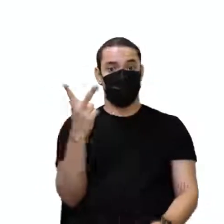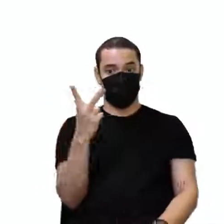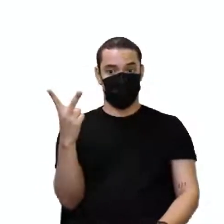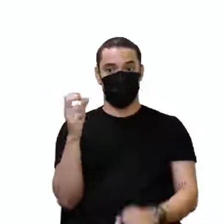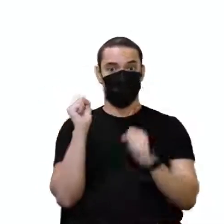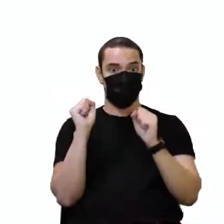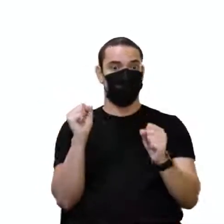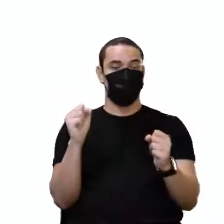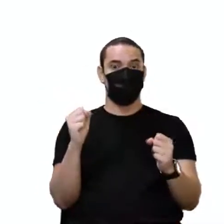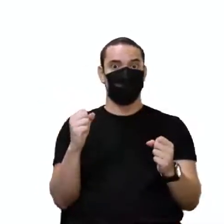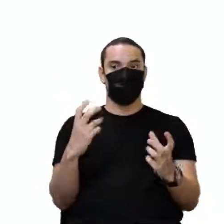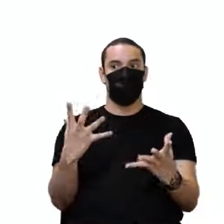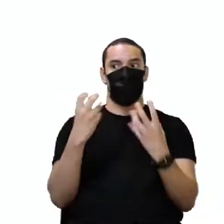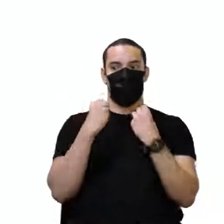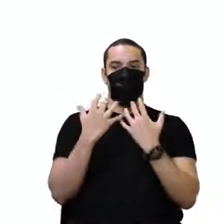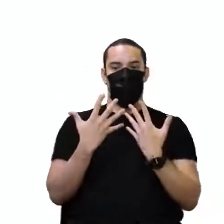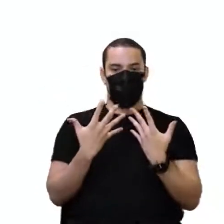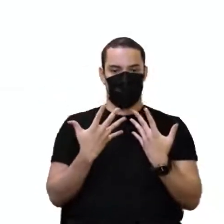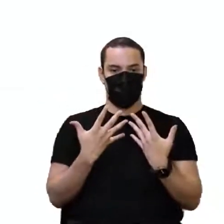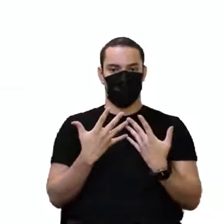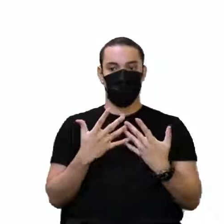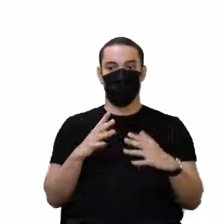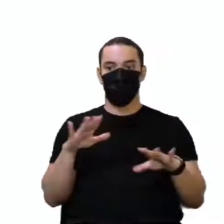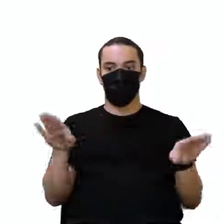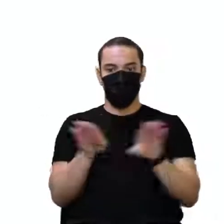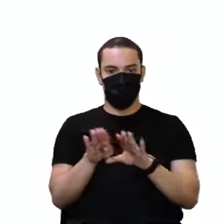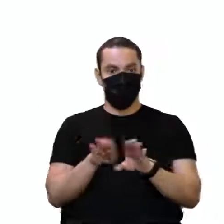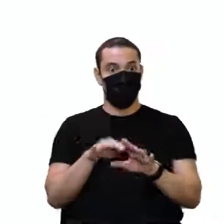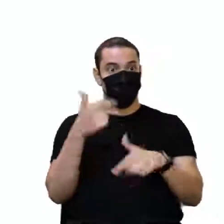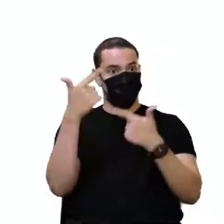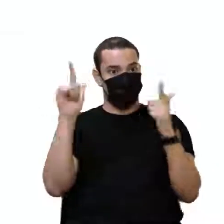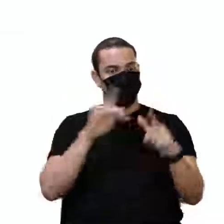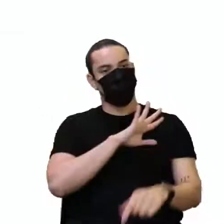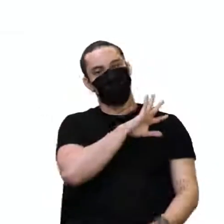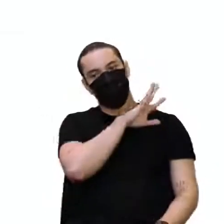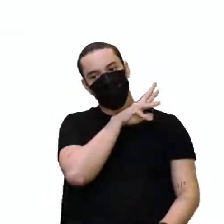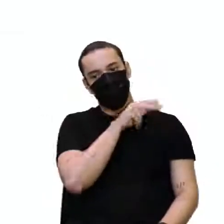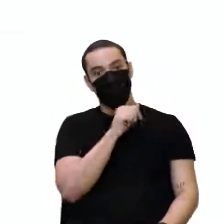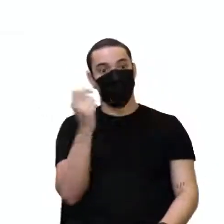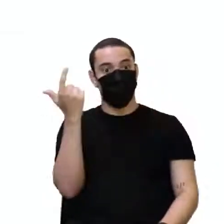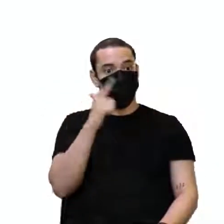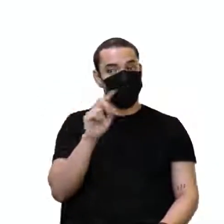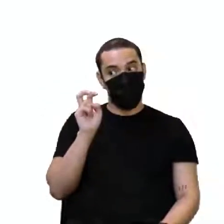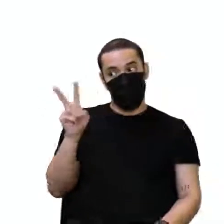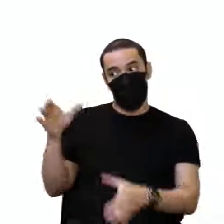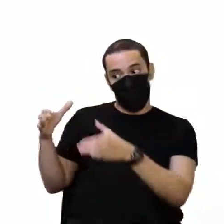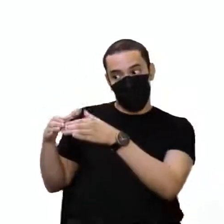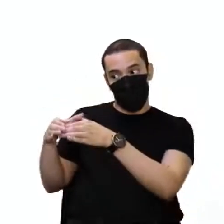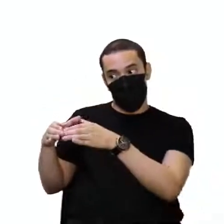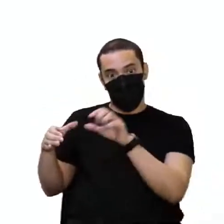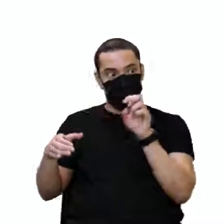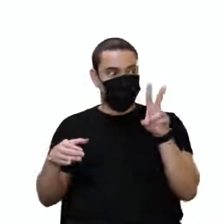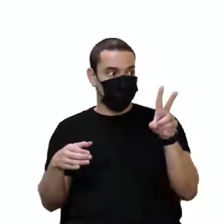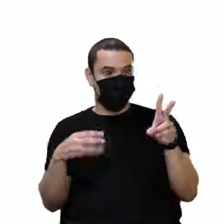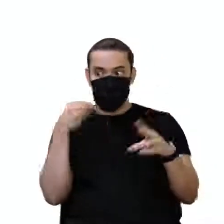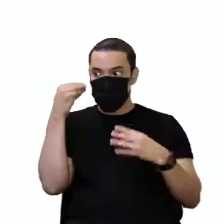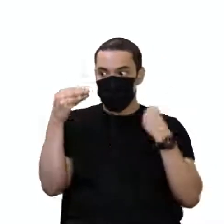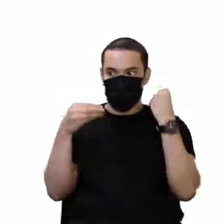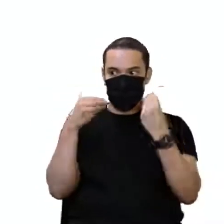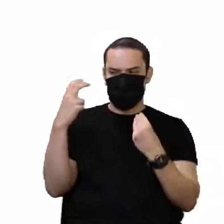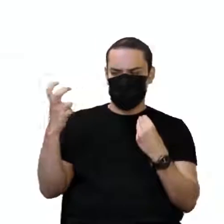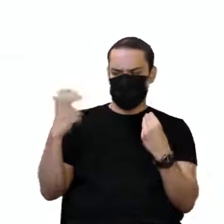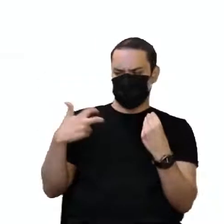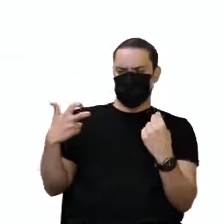né, algum dano, tá? Desse modo, outros animais conseguem reconhecer a coloração de um grupo depois das experiências